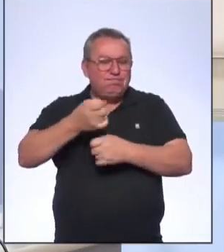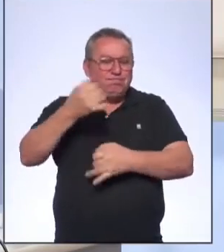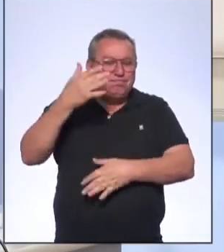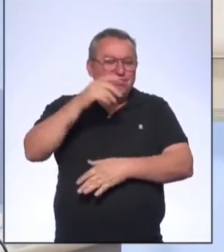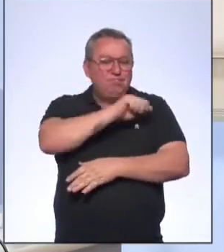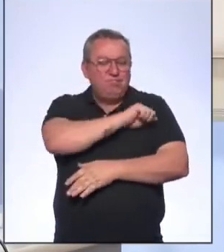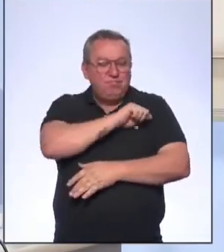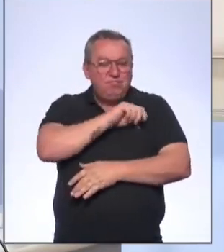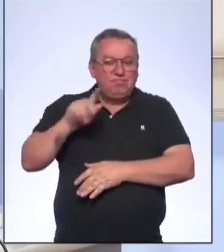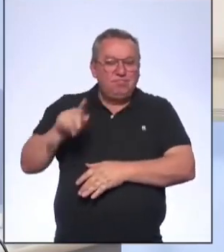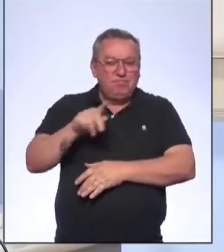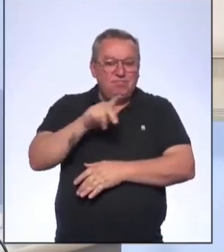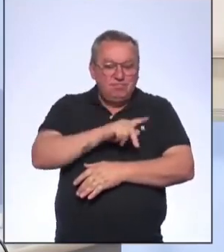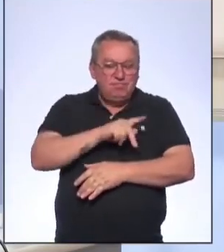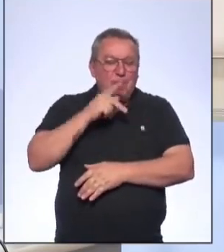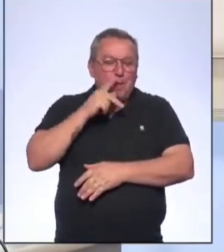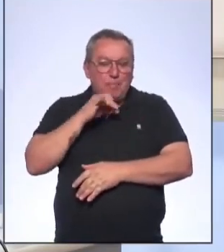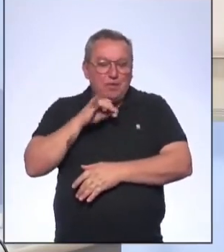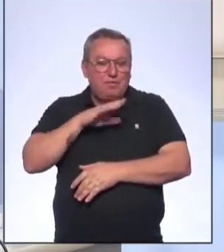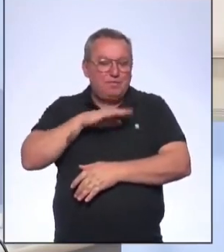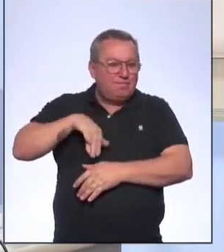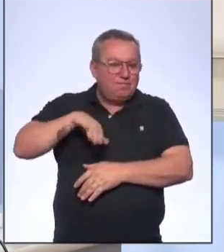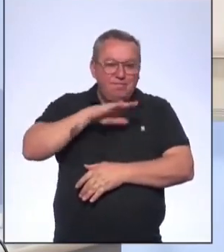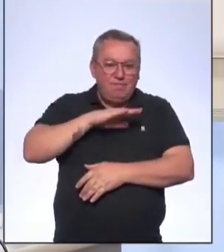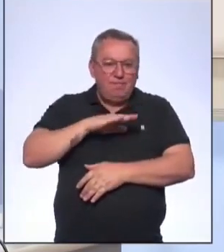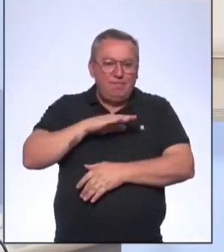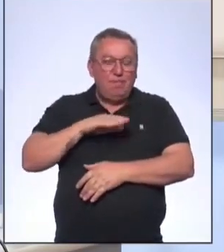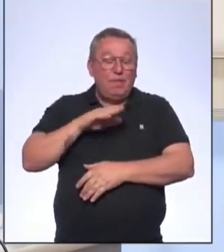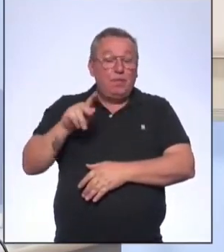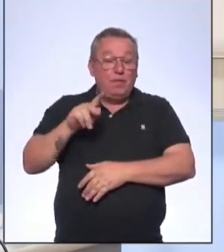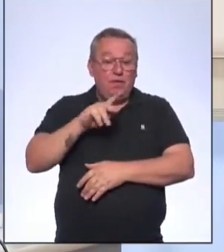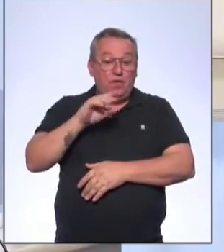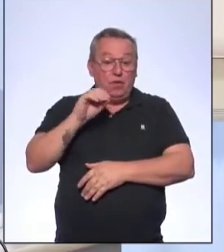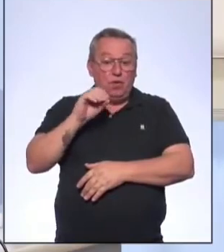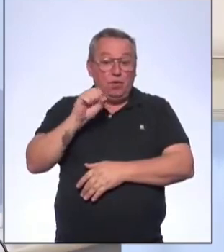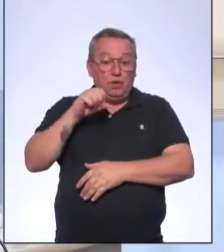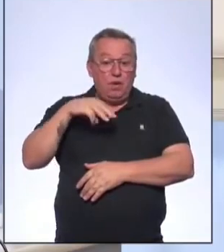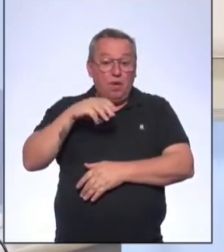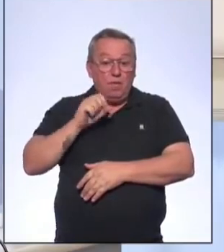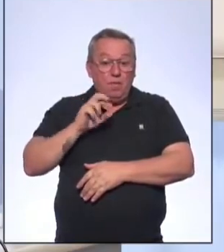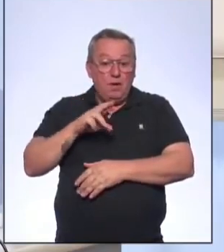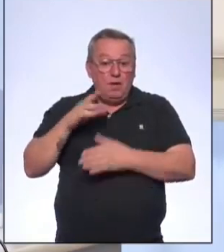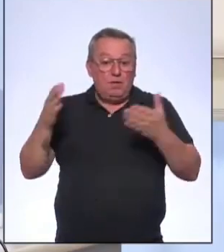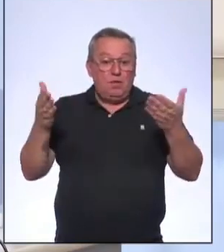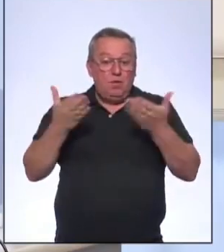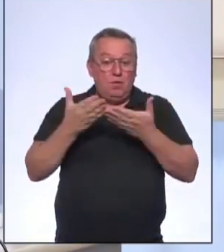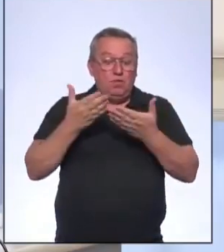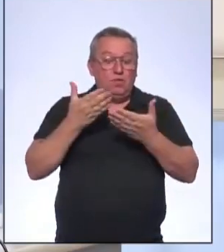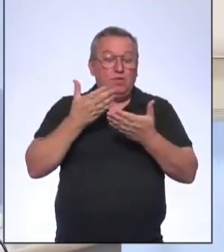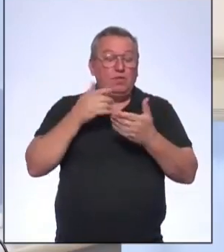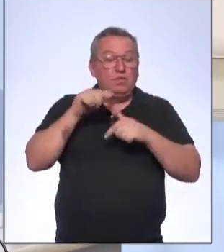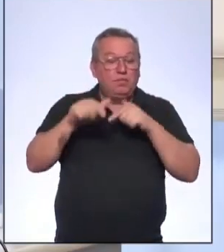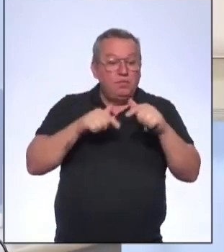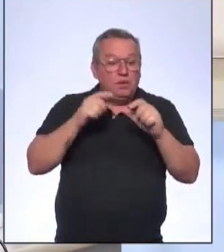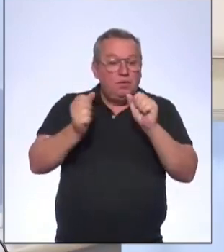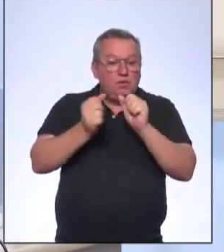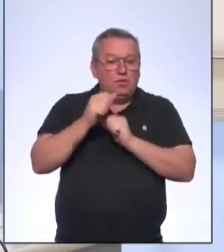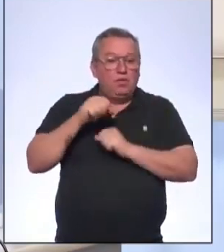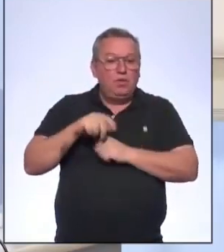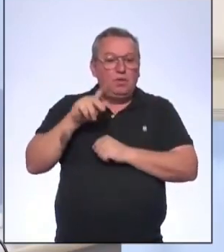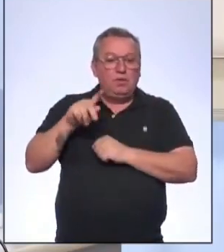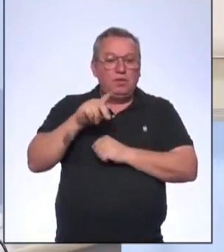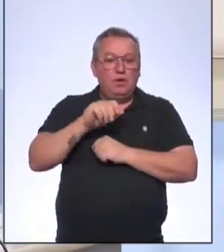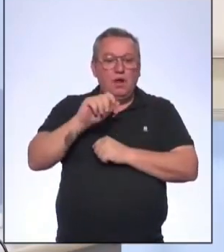alunos, professores, pais. Sou o professor Osmar. Vou trabalhar para vocês essa aula. Junto comigo está a